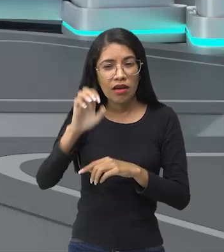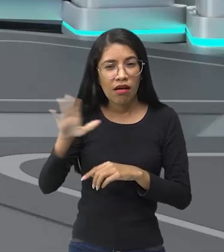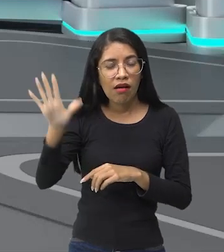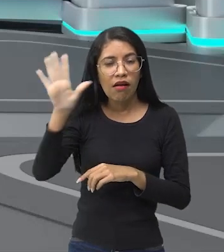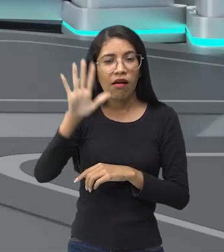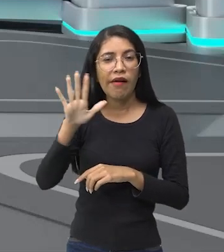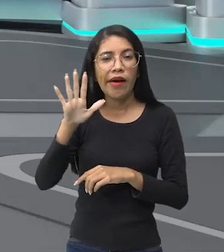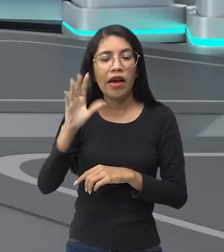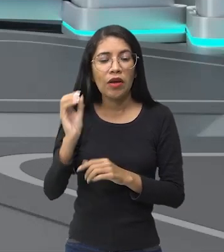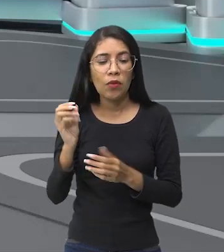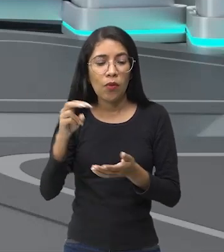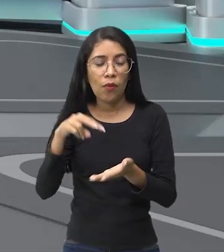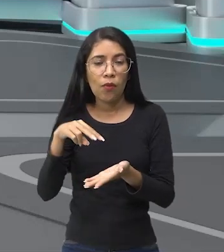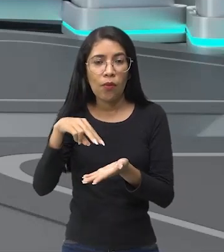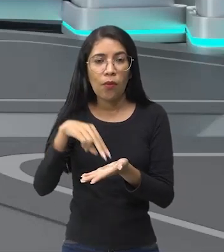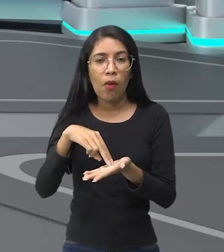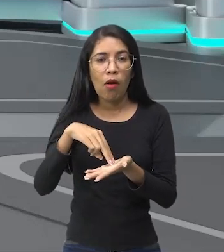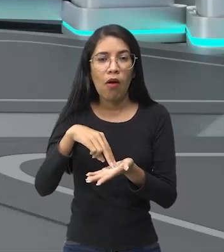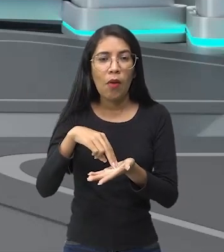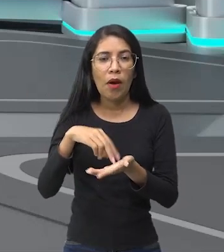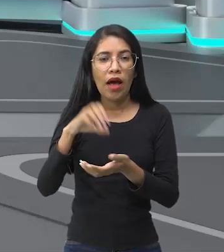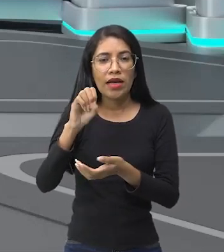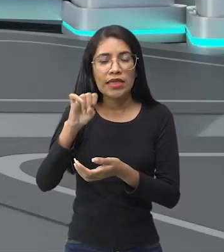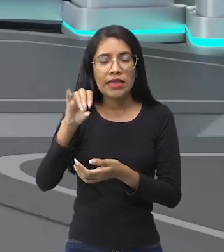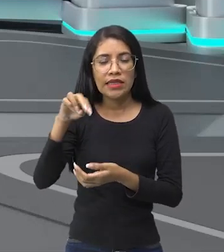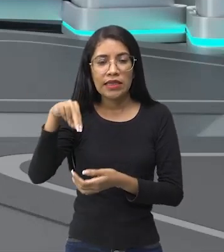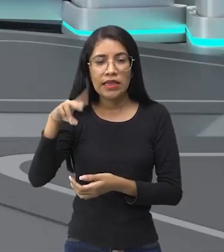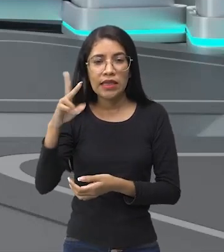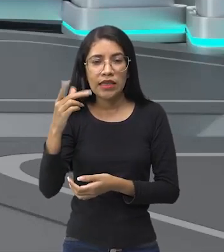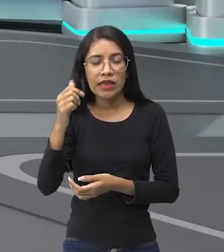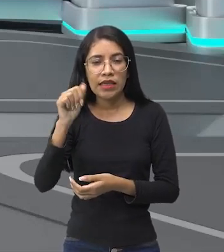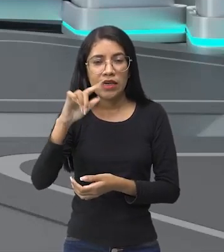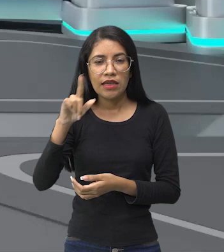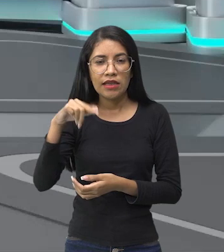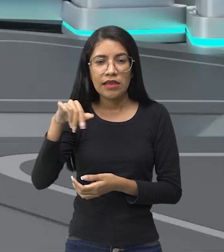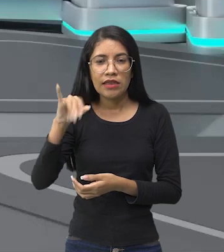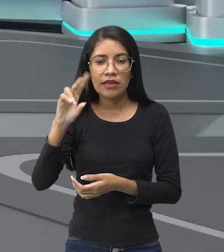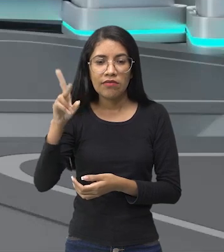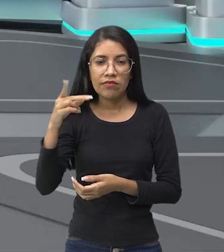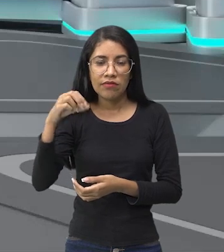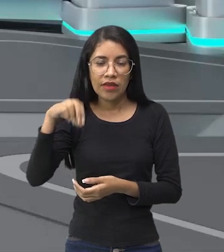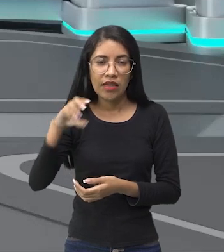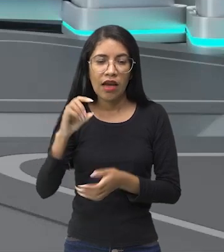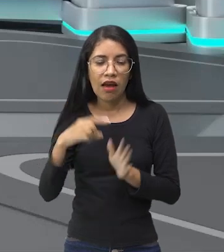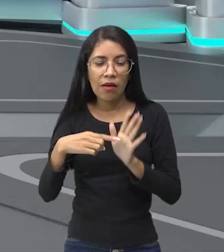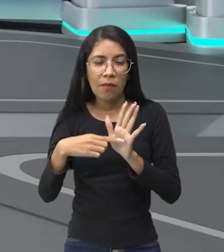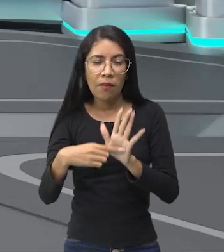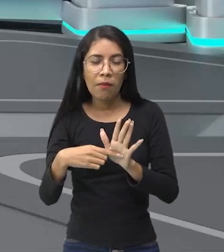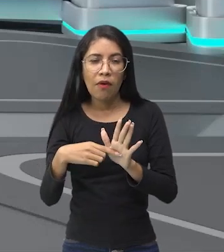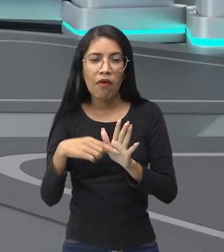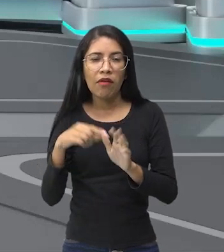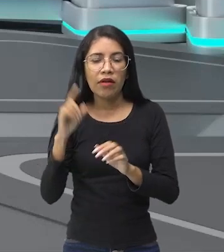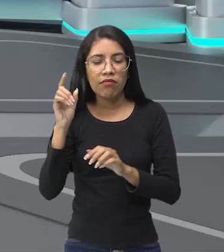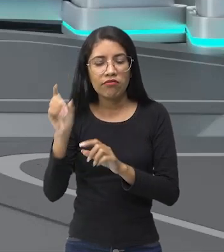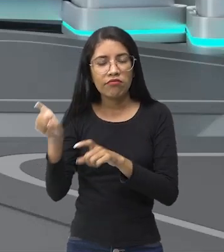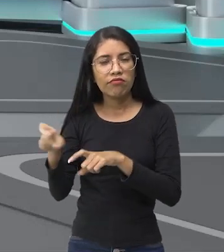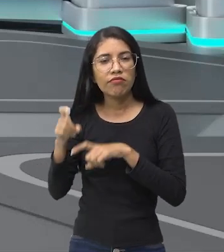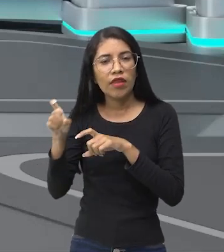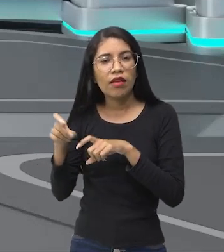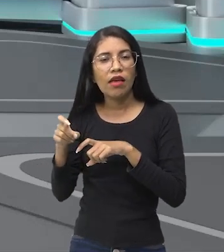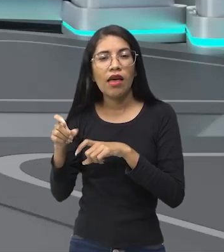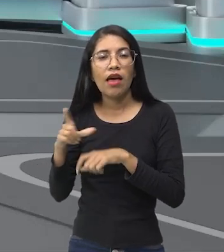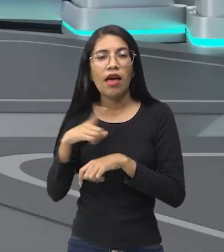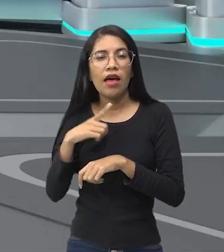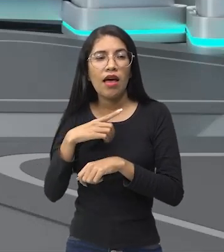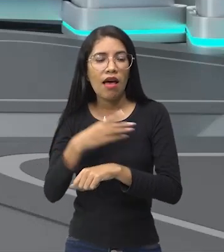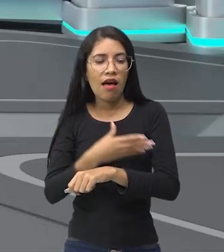europeia, quando ele coloca a Sinhazinha da Fazenda lá, certo? E ele mostra que a Sinhazinha da Fazenda,